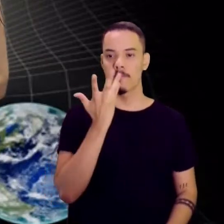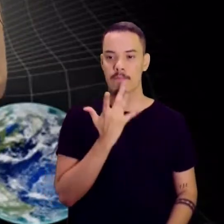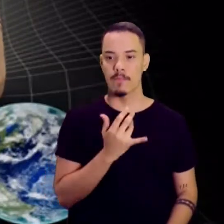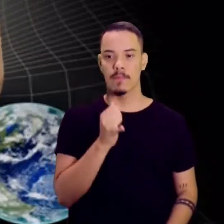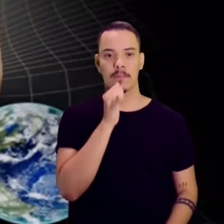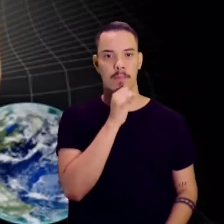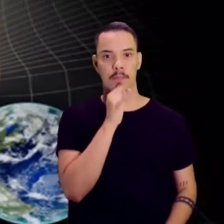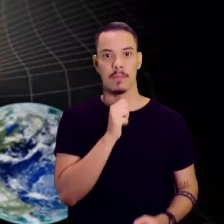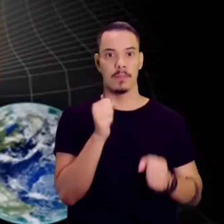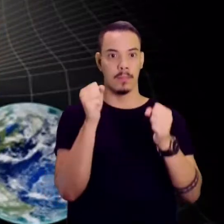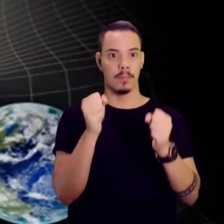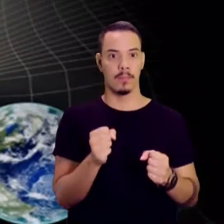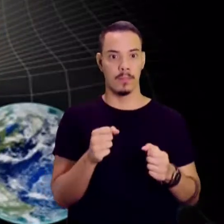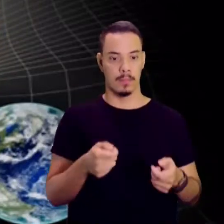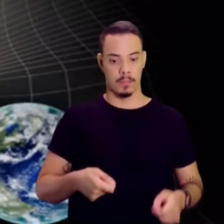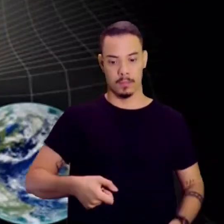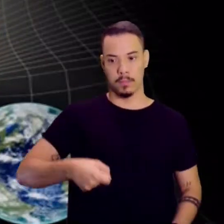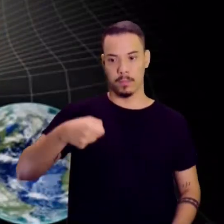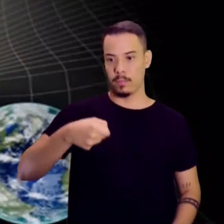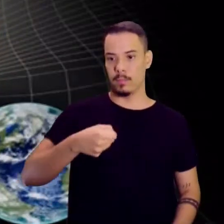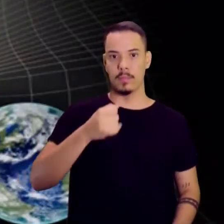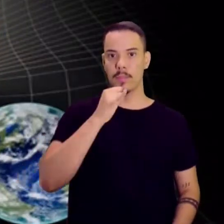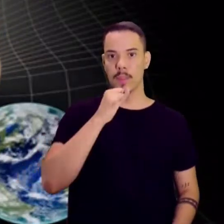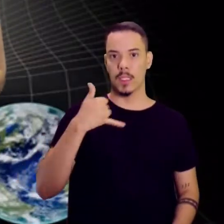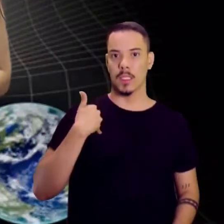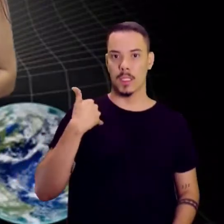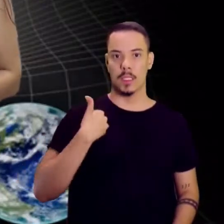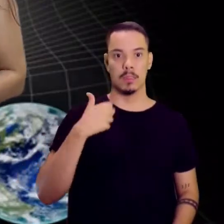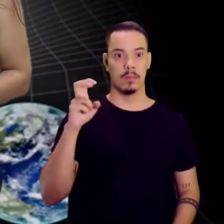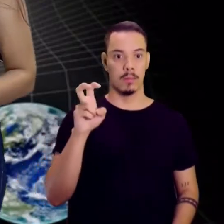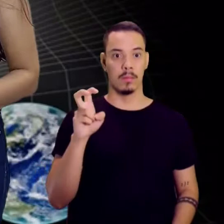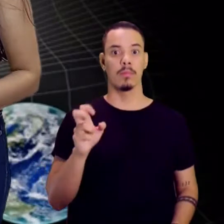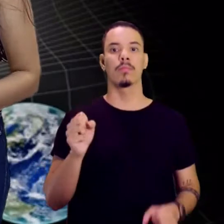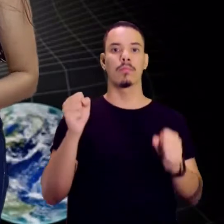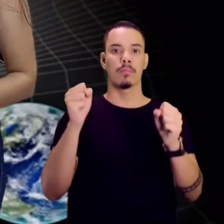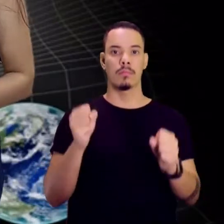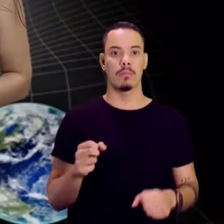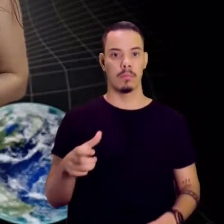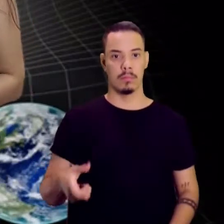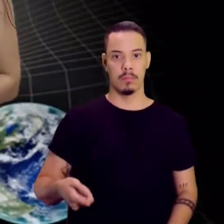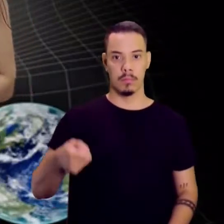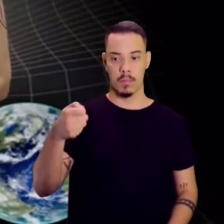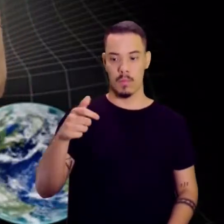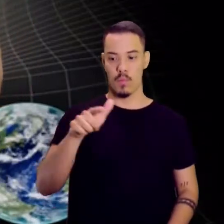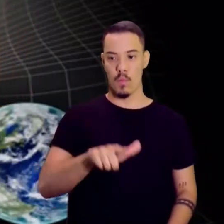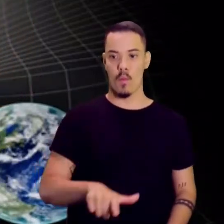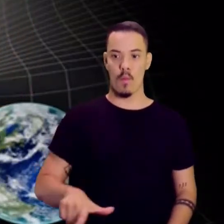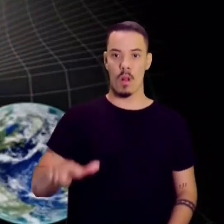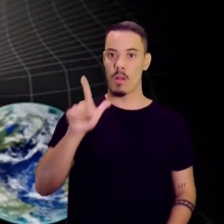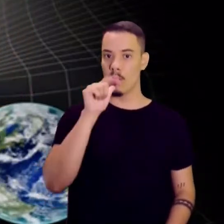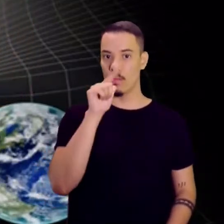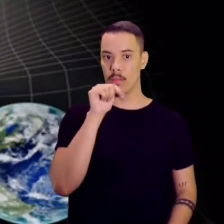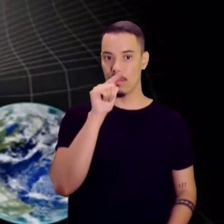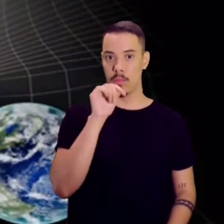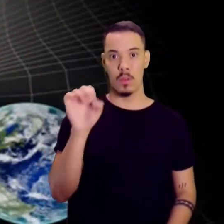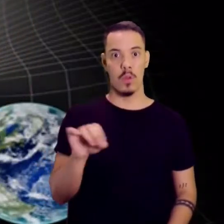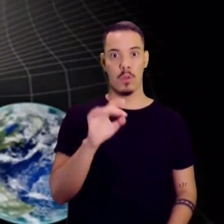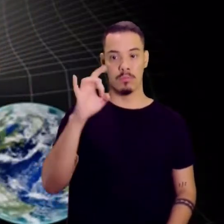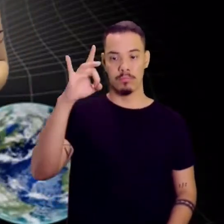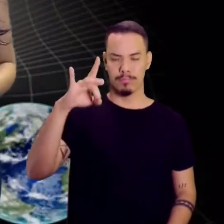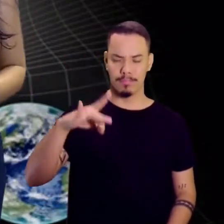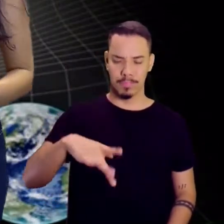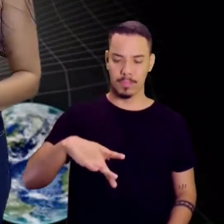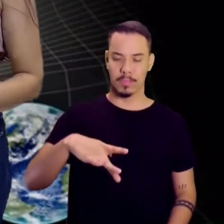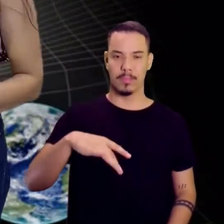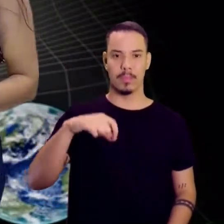ela poderia pegar o balde, a criança aí de 5 anos, né? Ela poderia pegar o balde vazio, né? Sem água, ou com uma gota